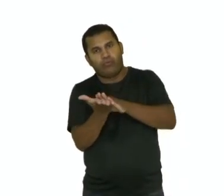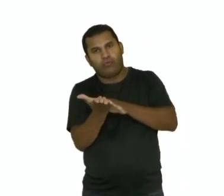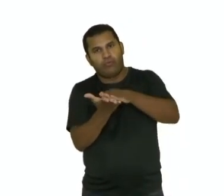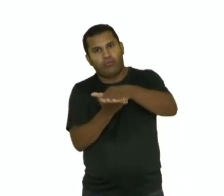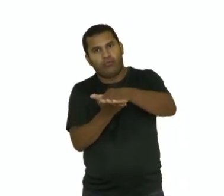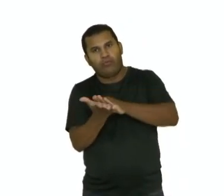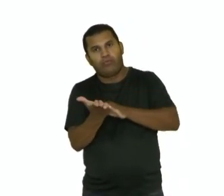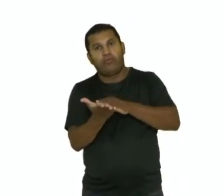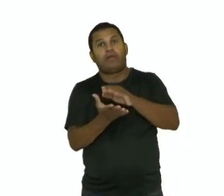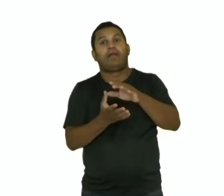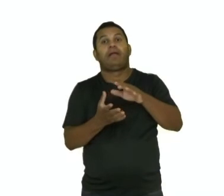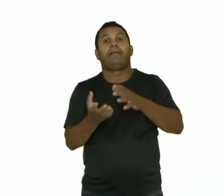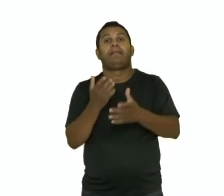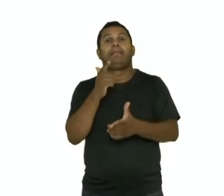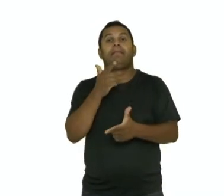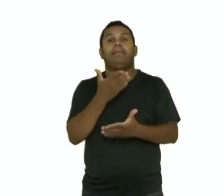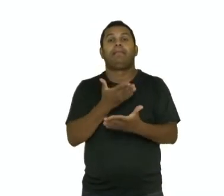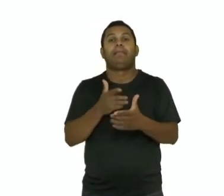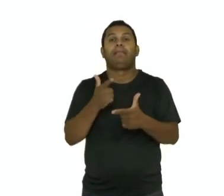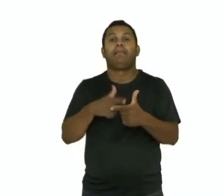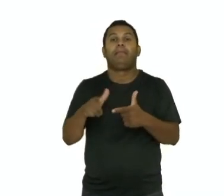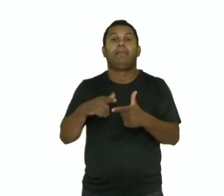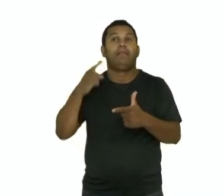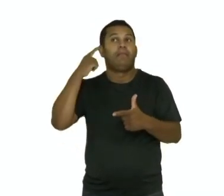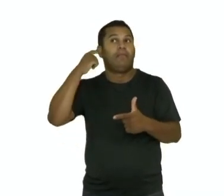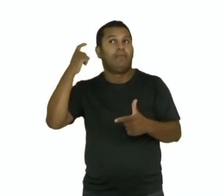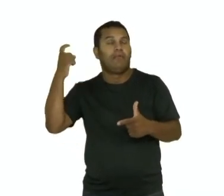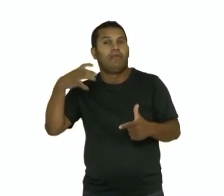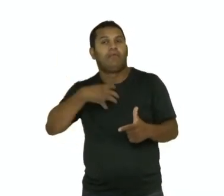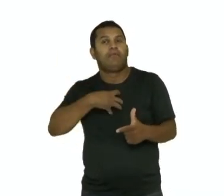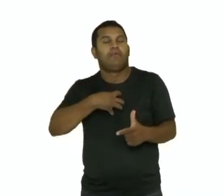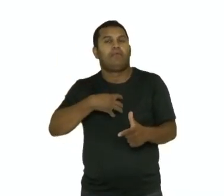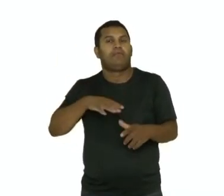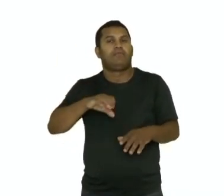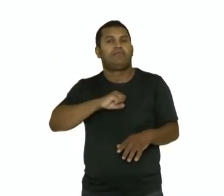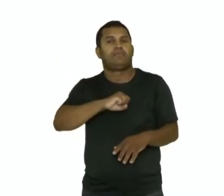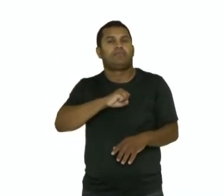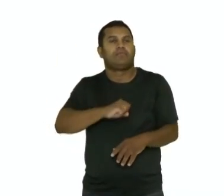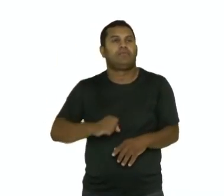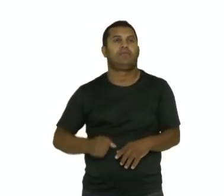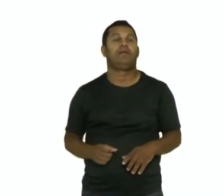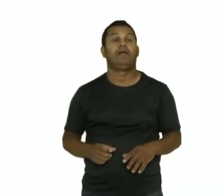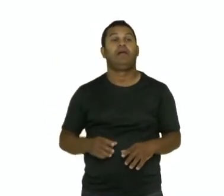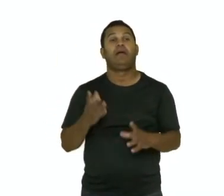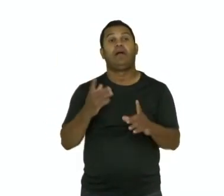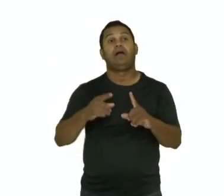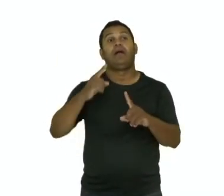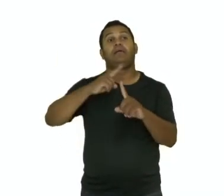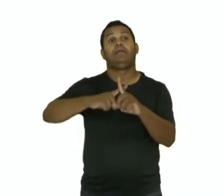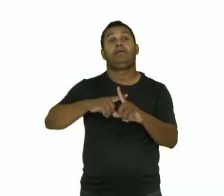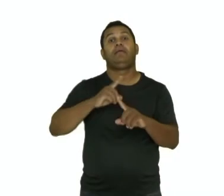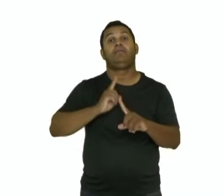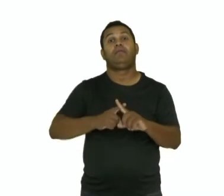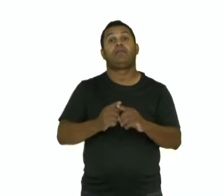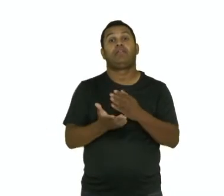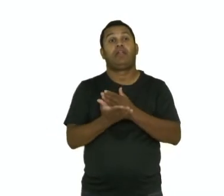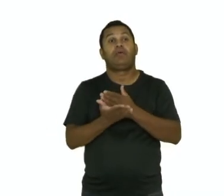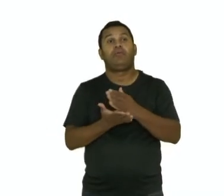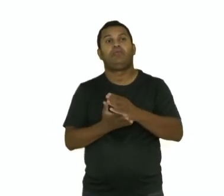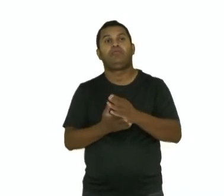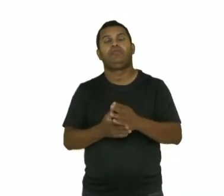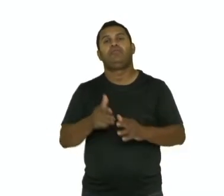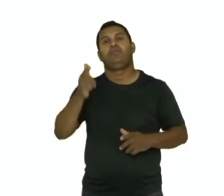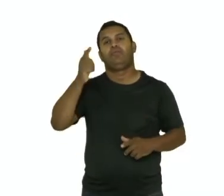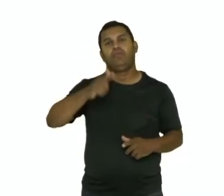esse ritmo do guiro, mas a primeira diz que é só por conta do ritmo, já a segunda explicação fala que é por conta